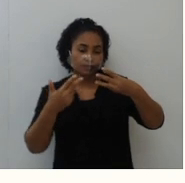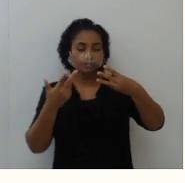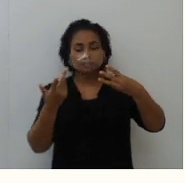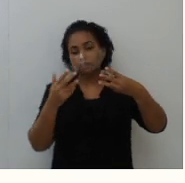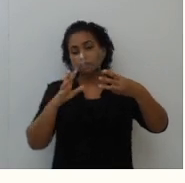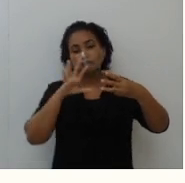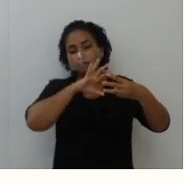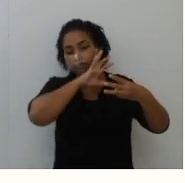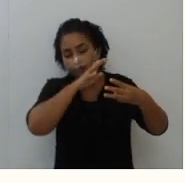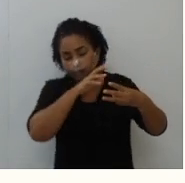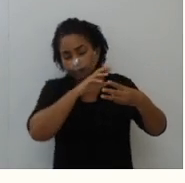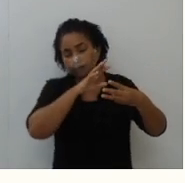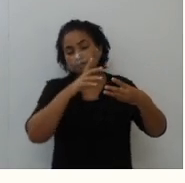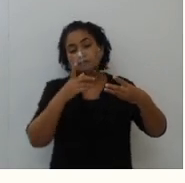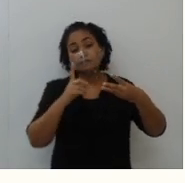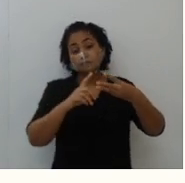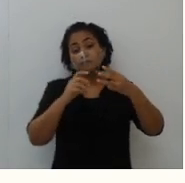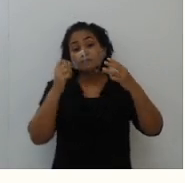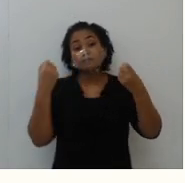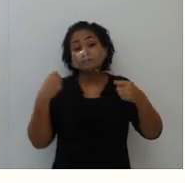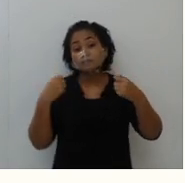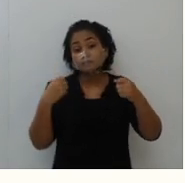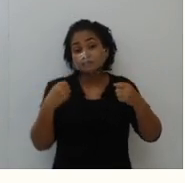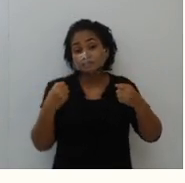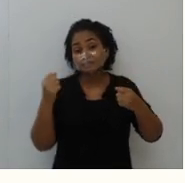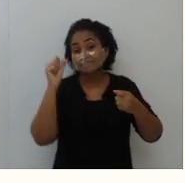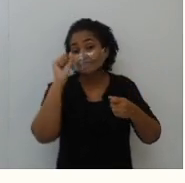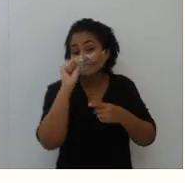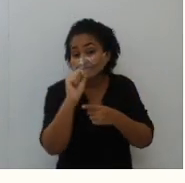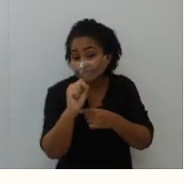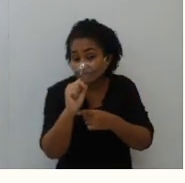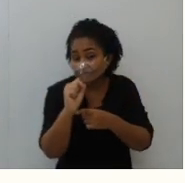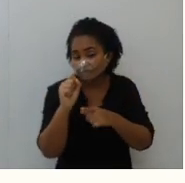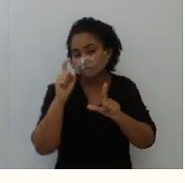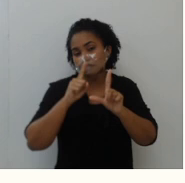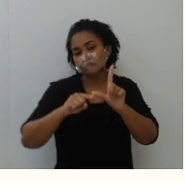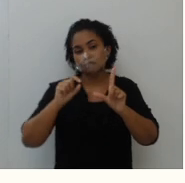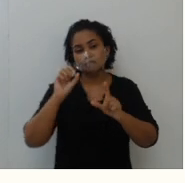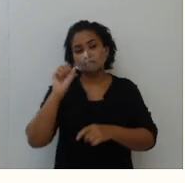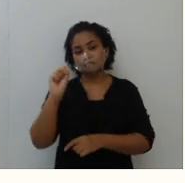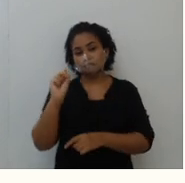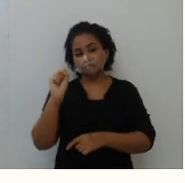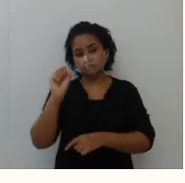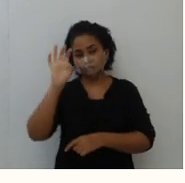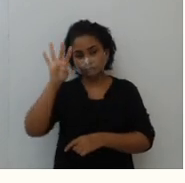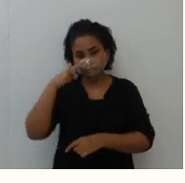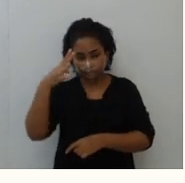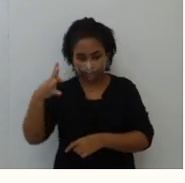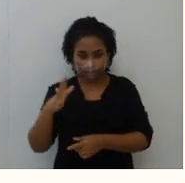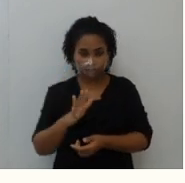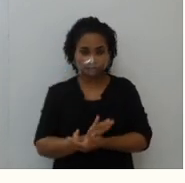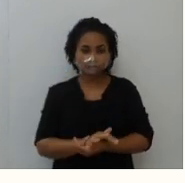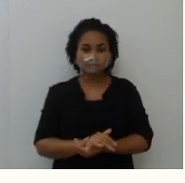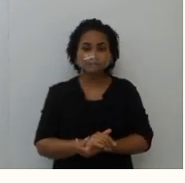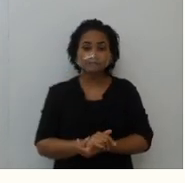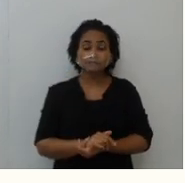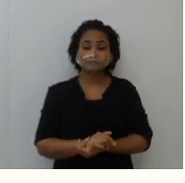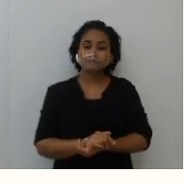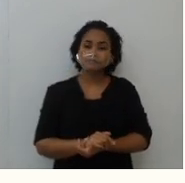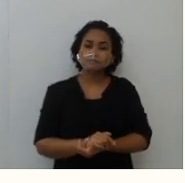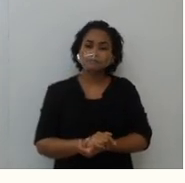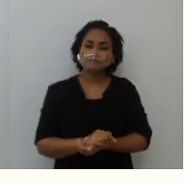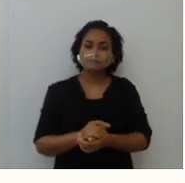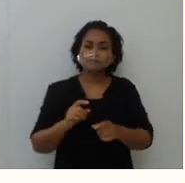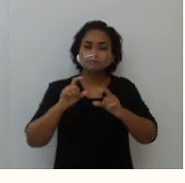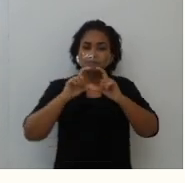objeto, animal, no geral. Você vai botar o S. Vejam aqui na tabela. Na interrogativa,